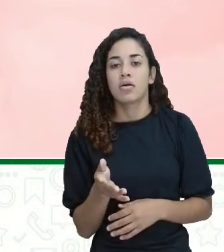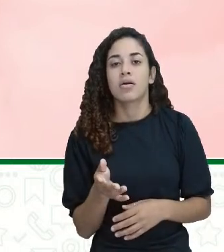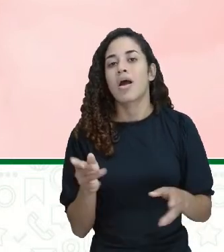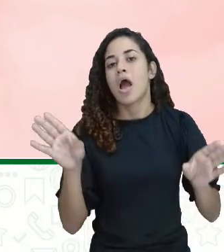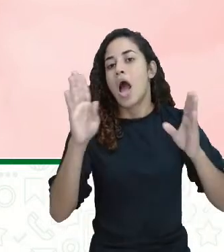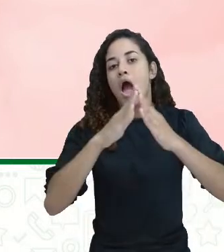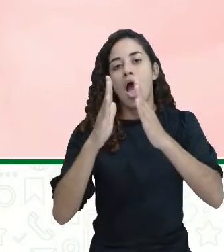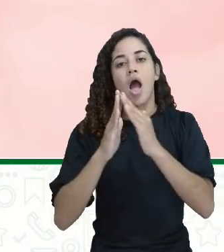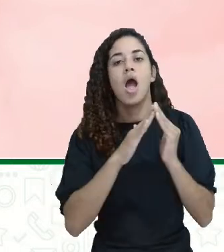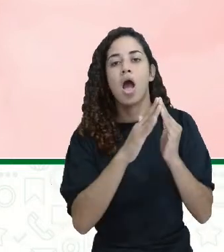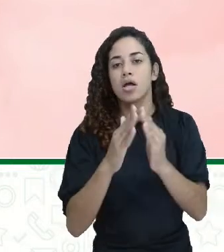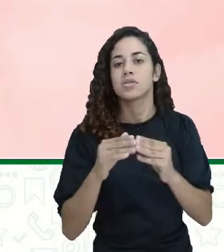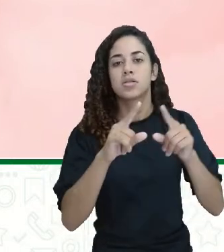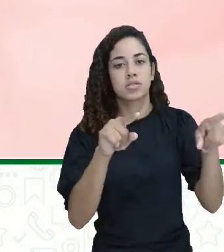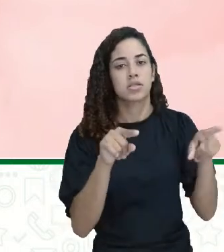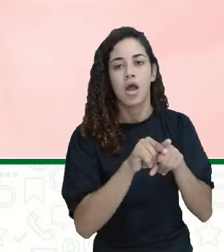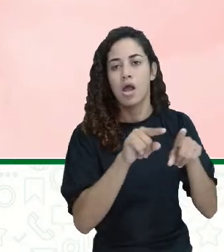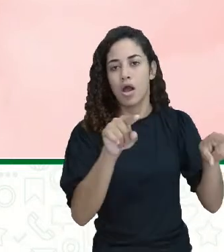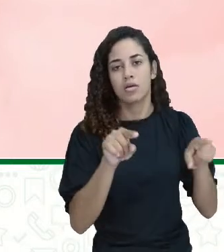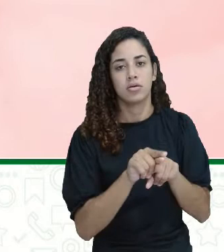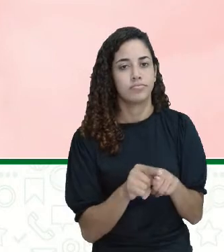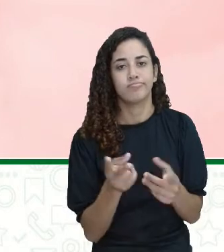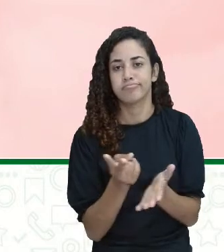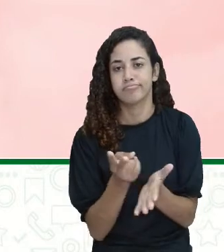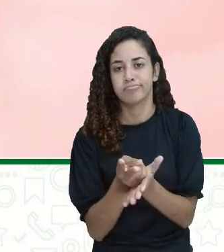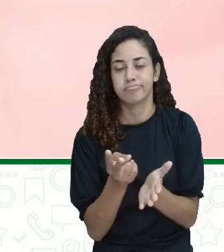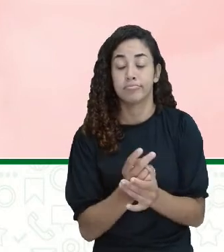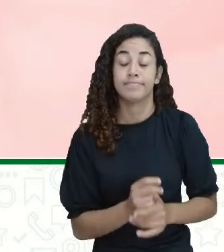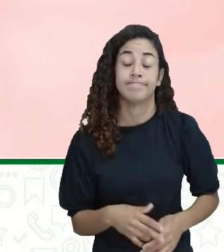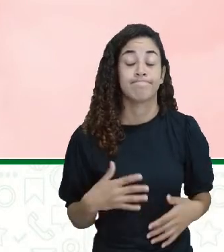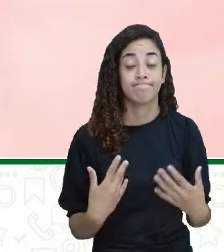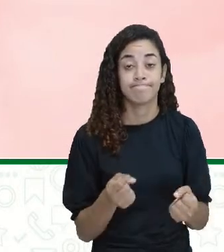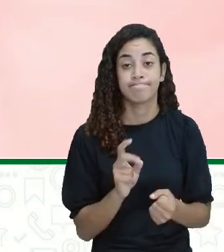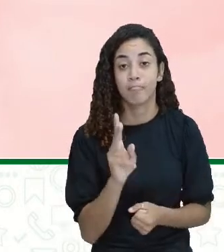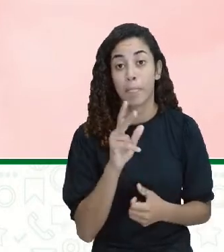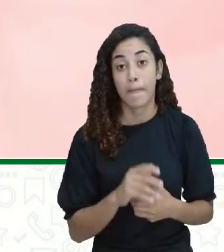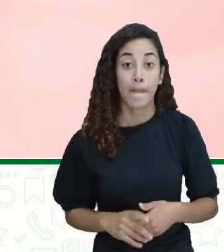casas, para todas as salas, tá certo? Então, vamos lá.